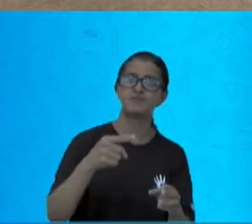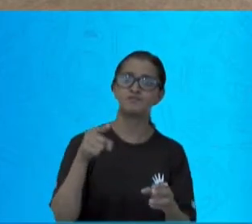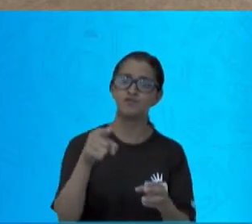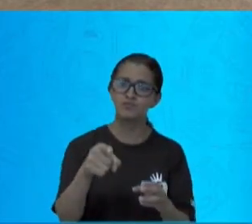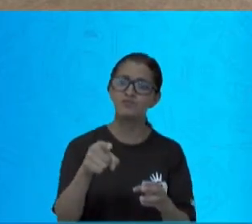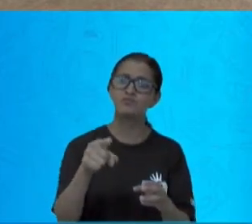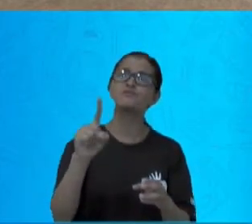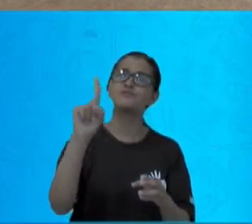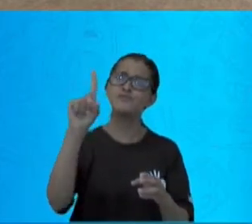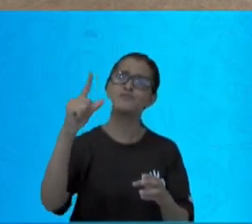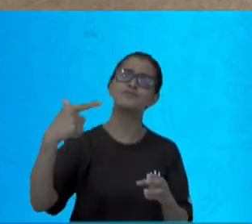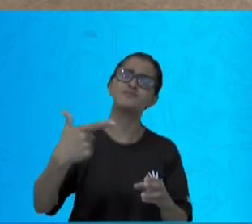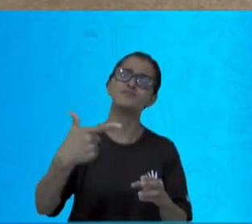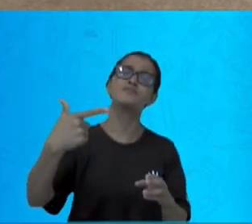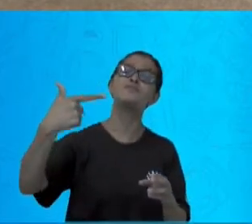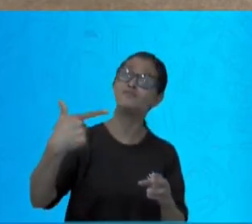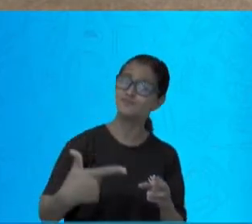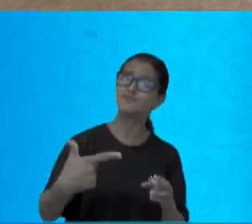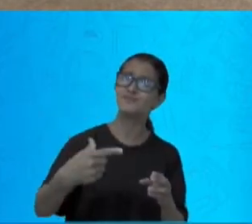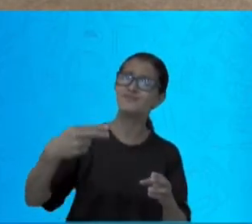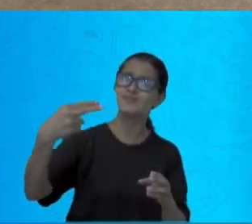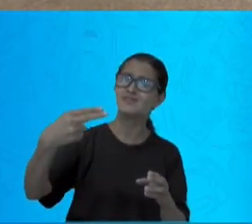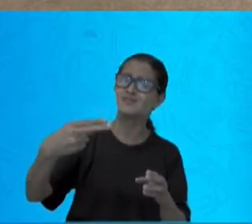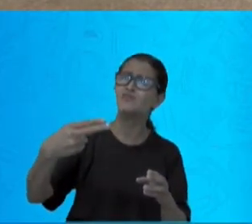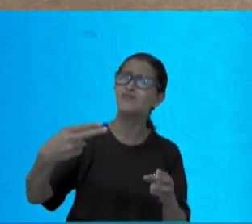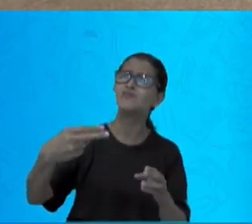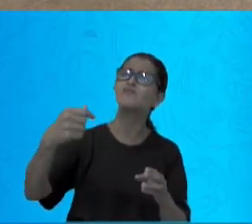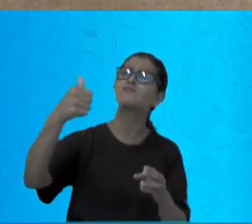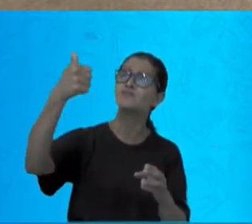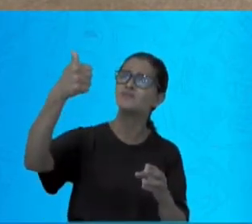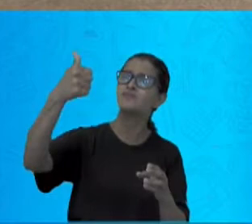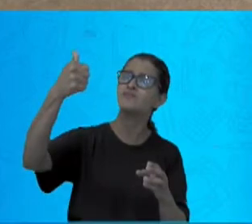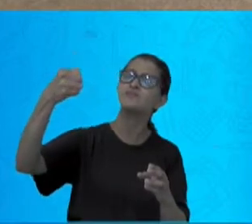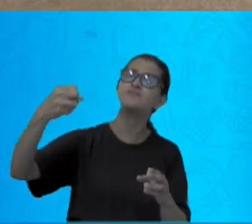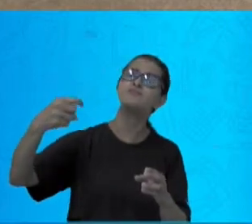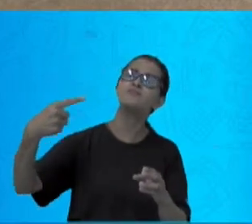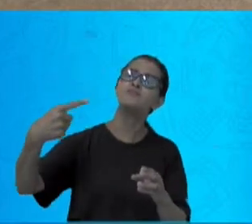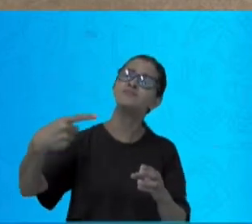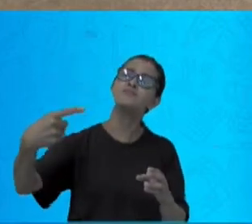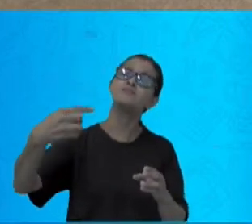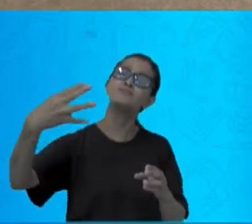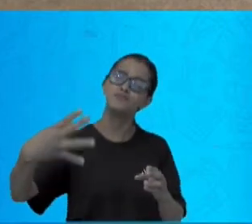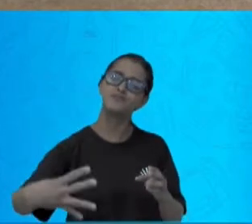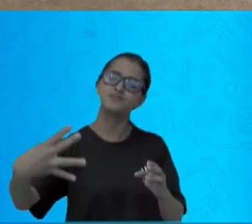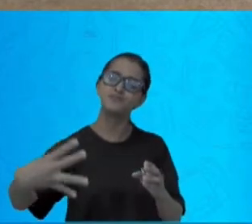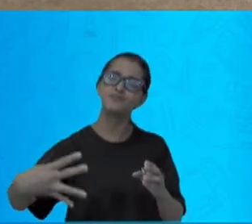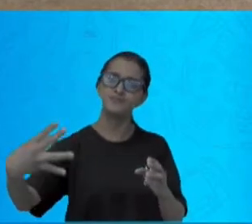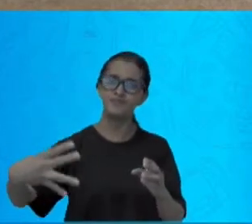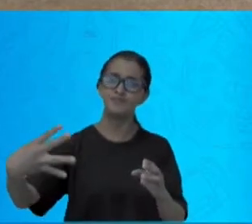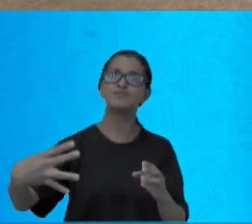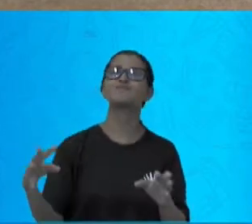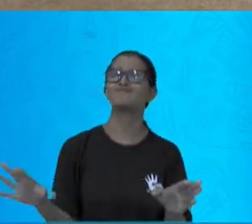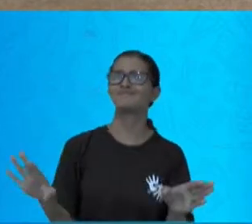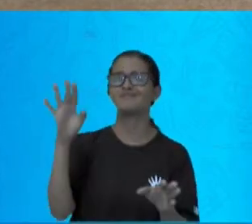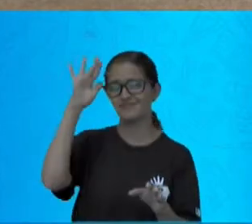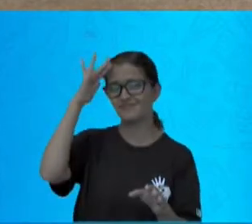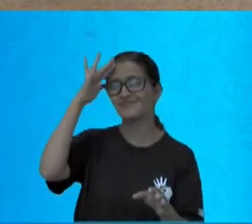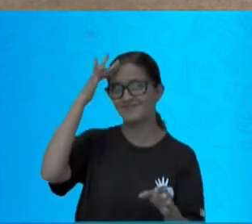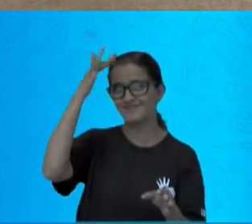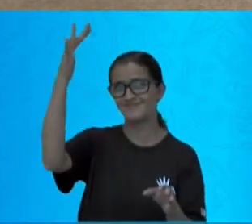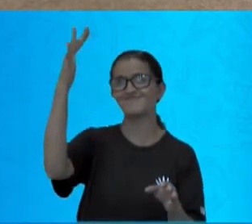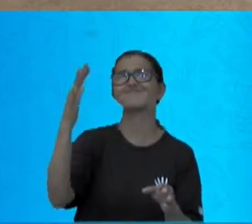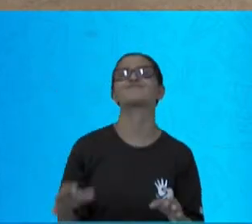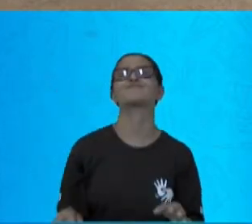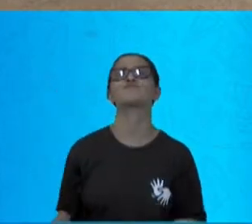gente multiplica os numeradores entre si e multiplicamos também os denominadores entre si. Beleza?